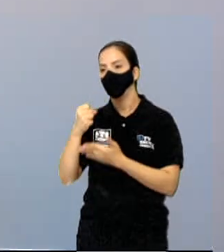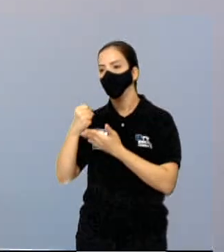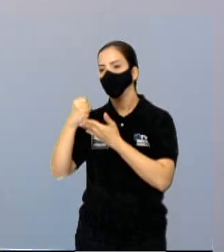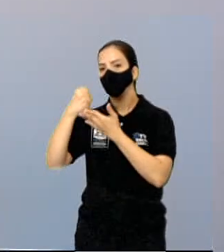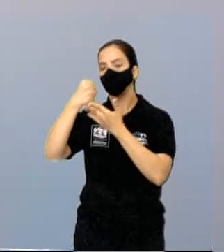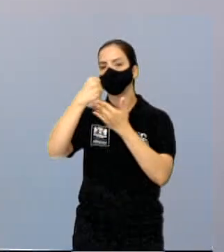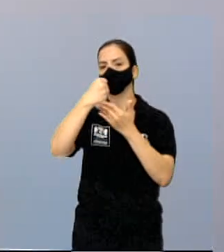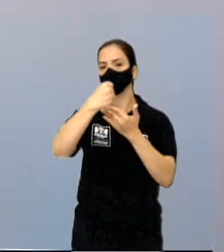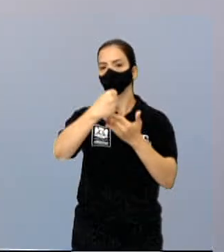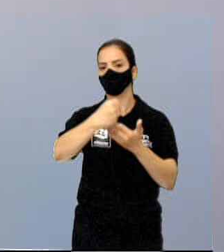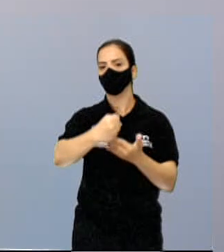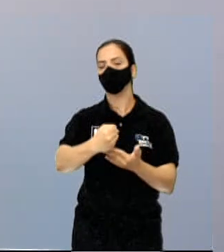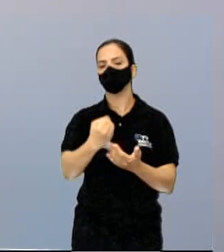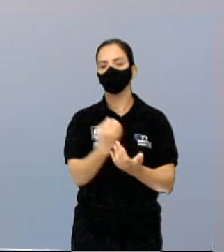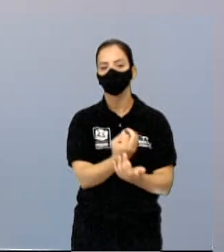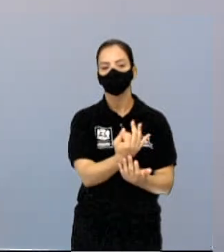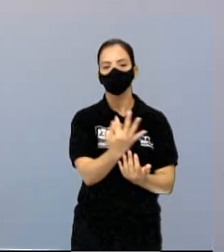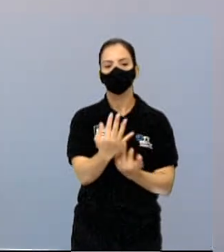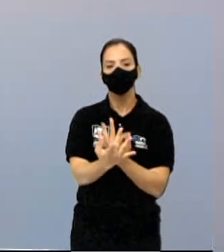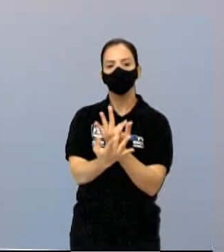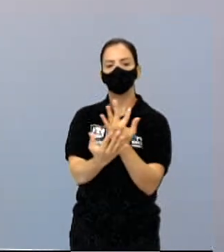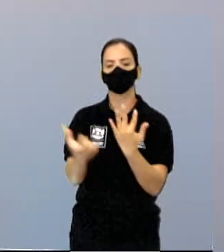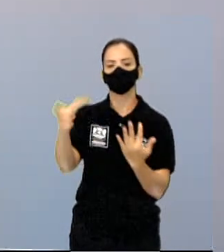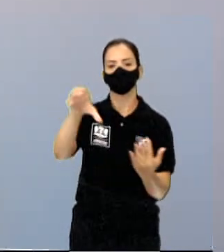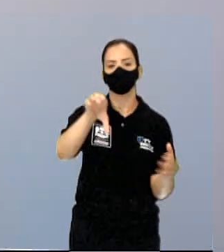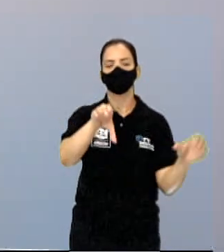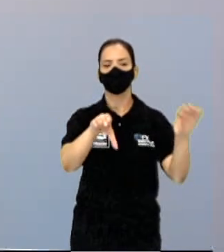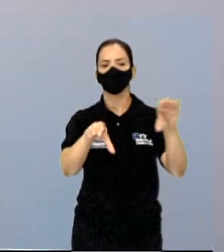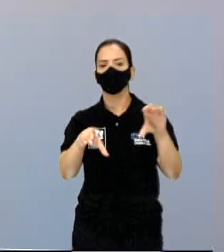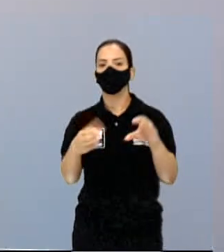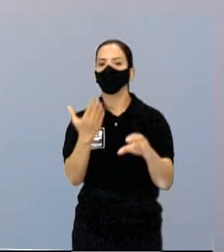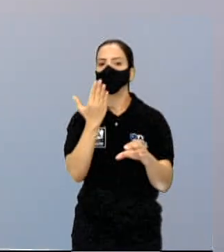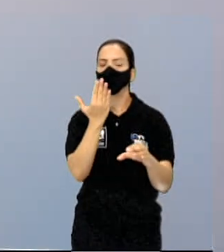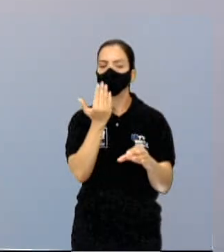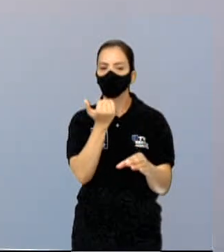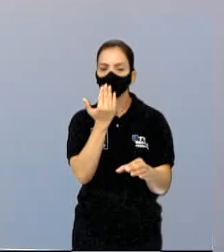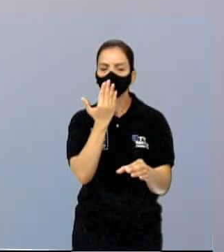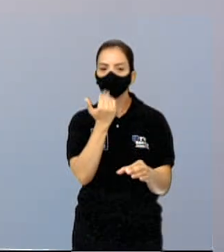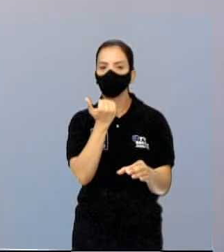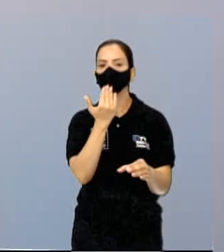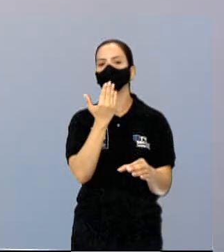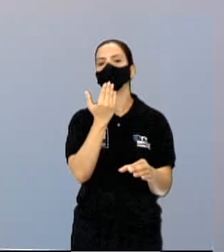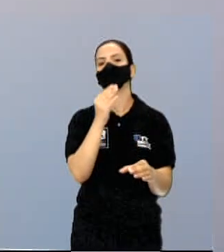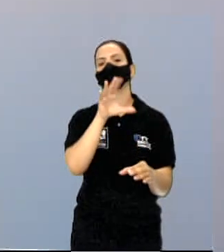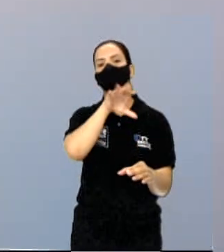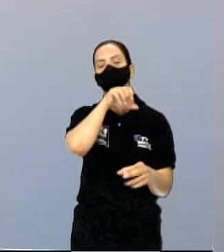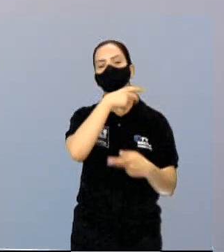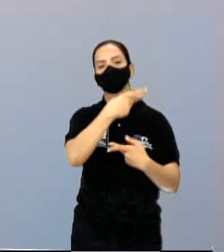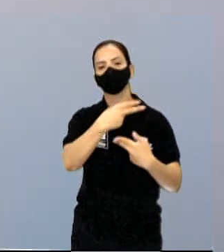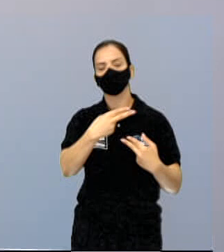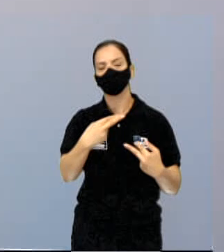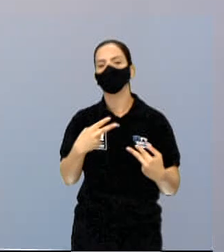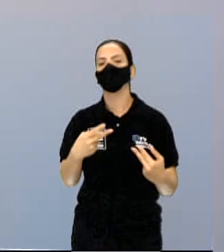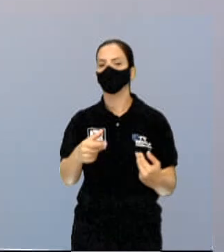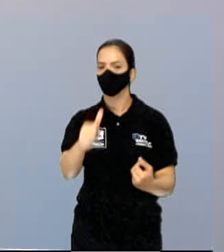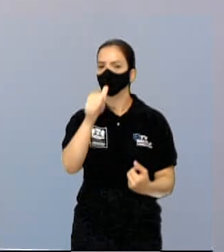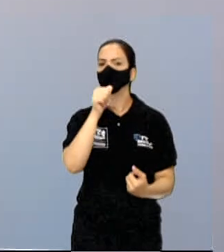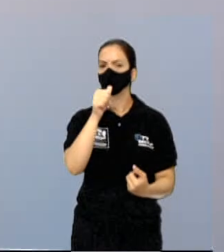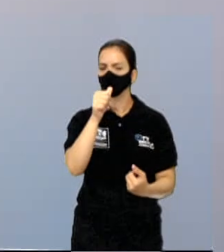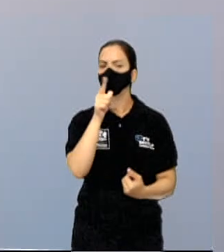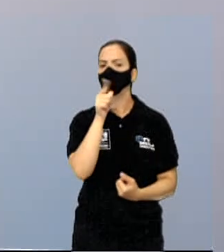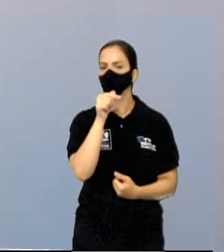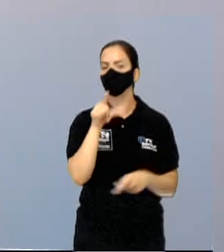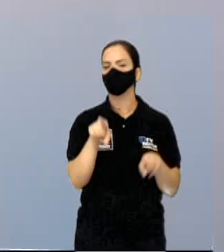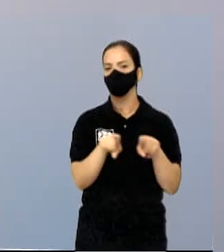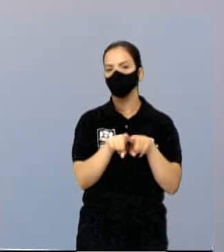questão da agricultura, no alimento dos animais e ali também para o próprio alimento deles, né, a questão de beber água também. Eles